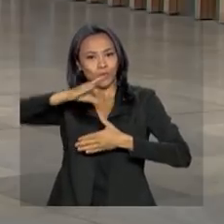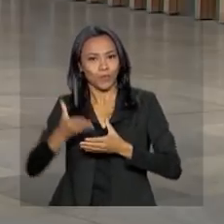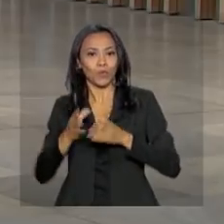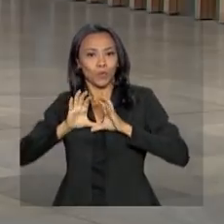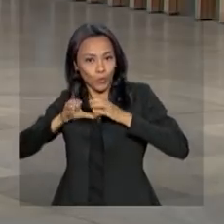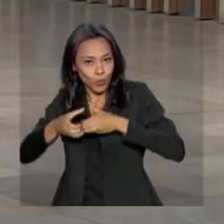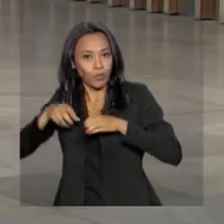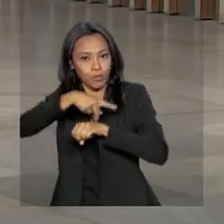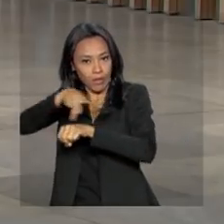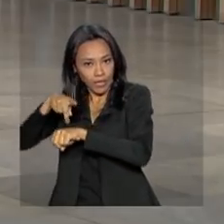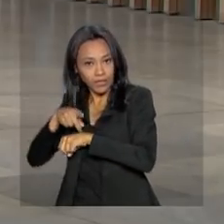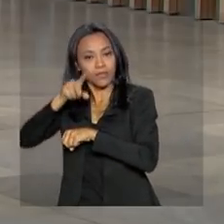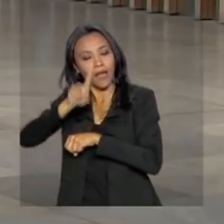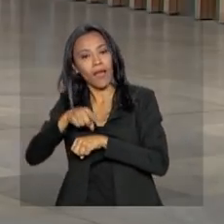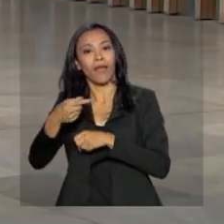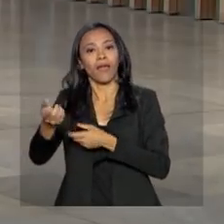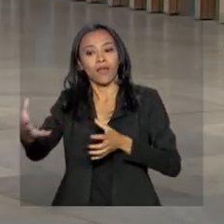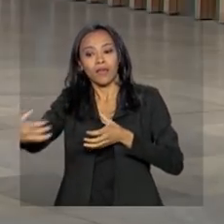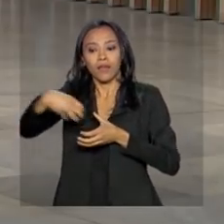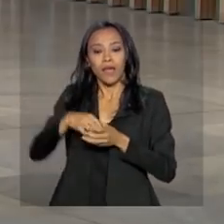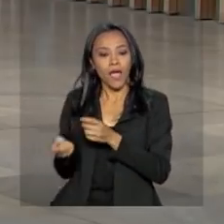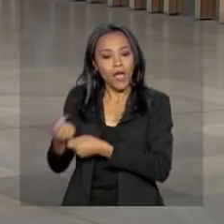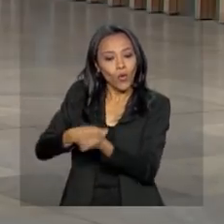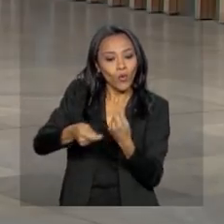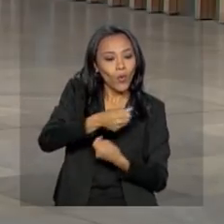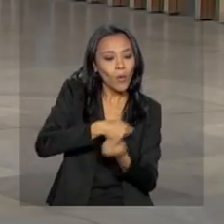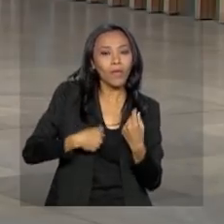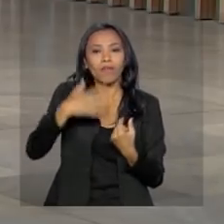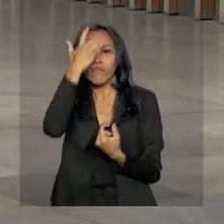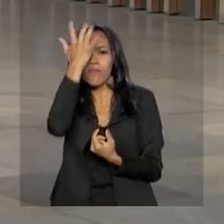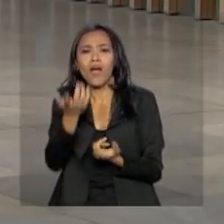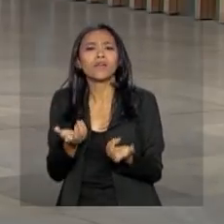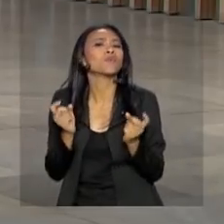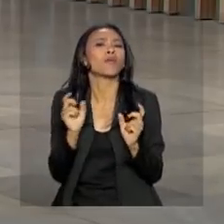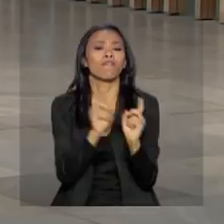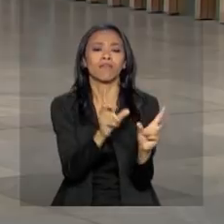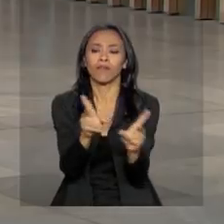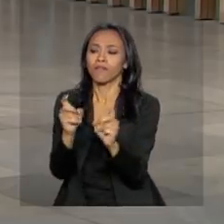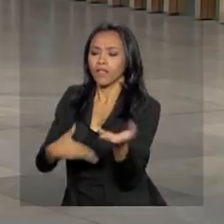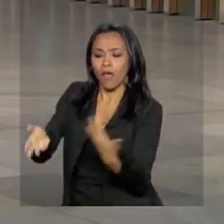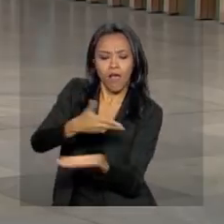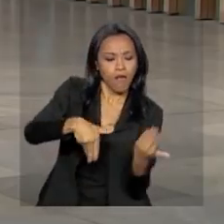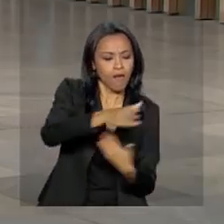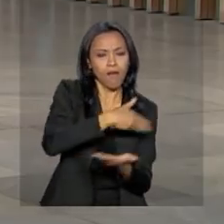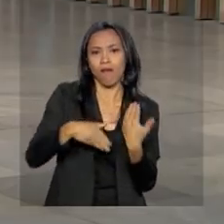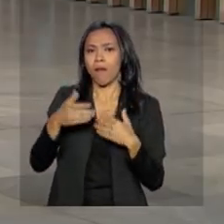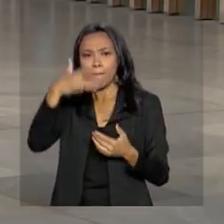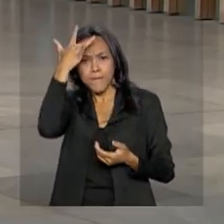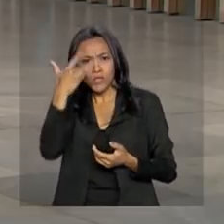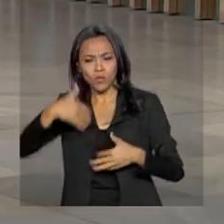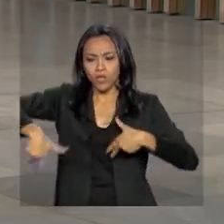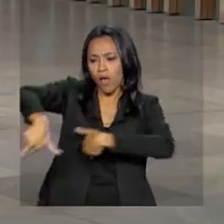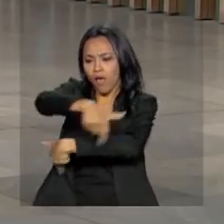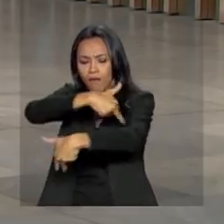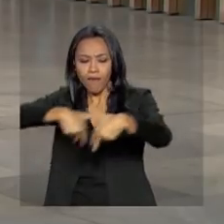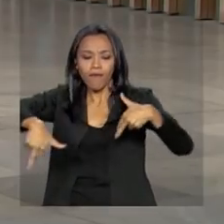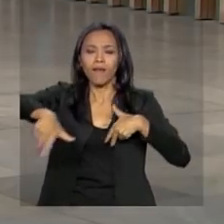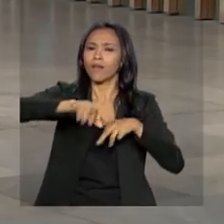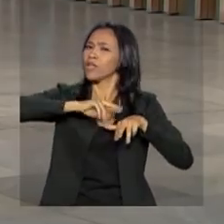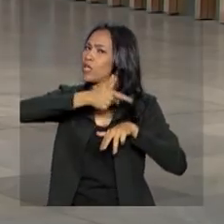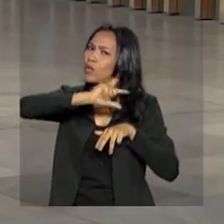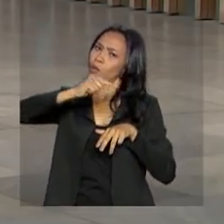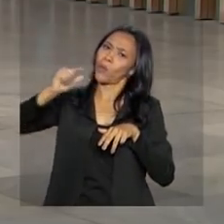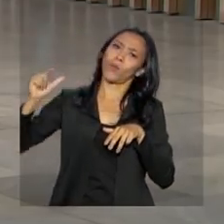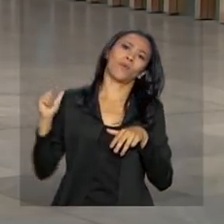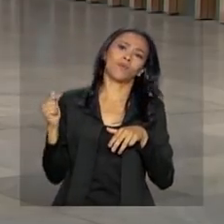estão a integração econômica e a facilitação da circulação de bens mercadorias pessoas e serviços